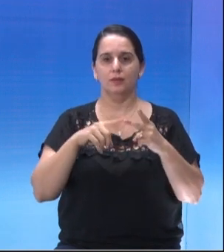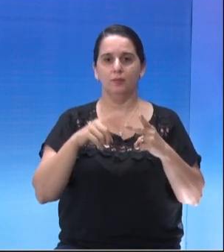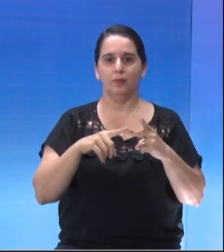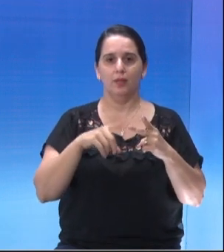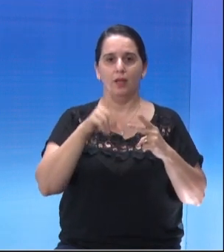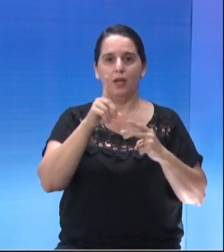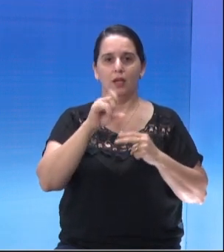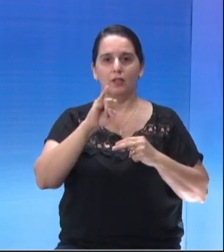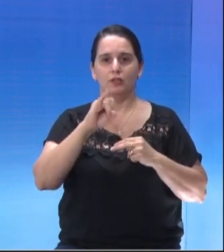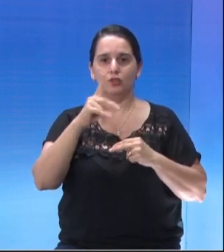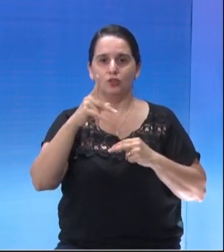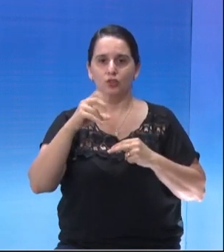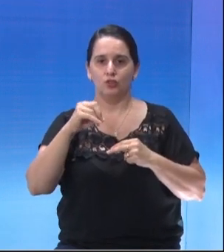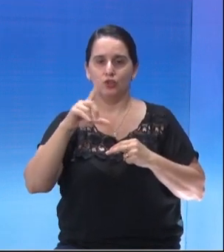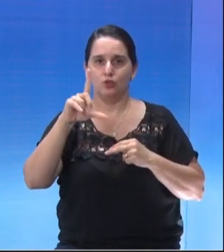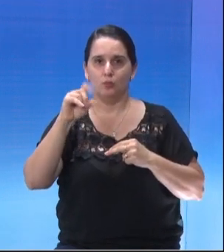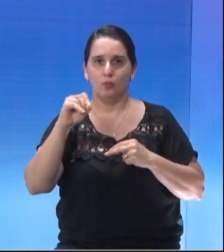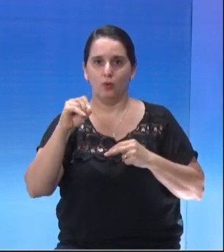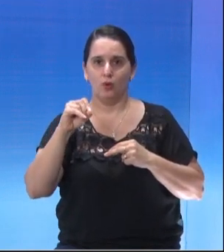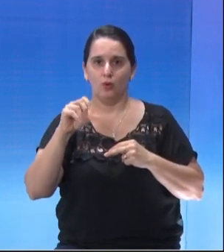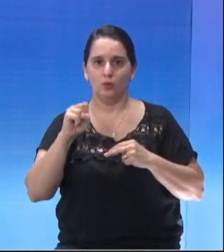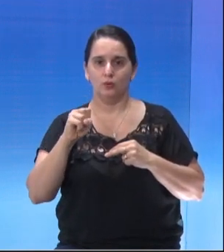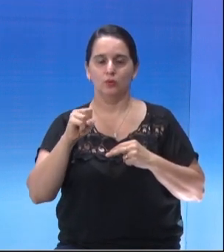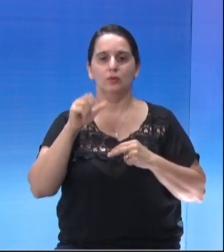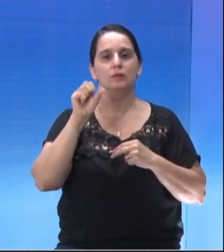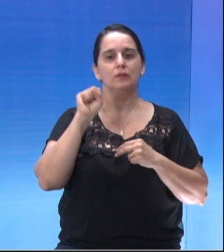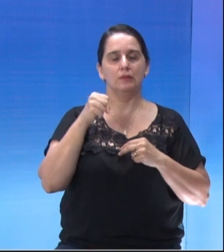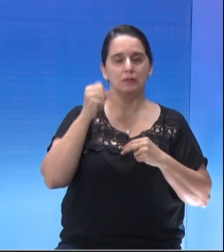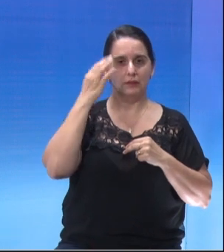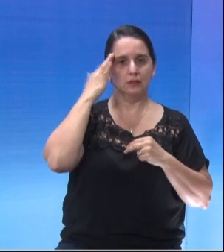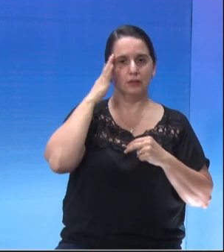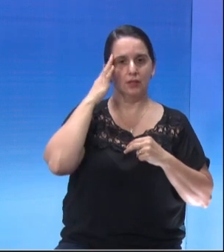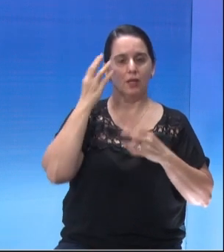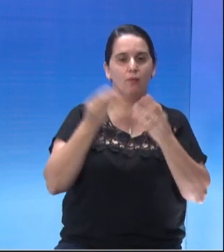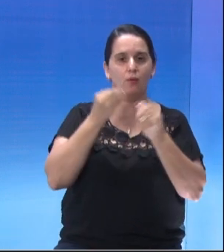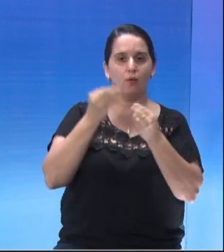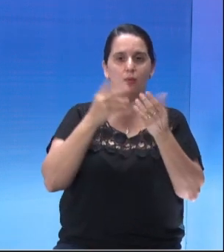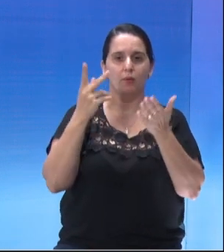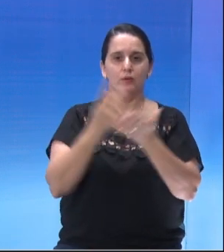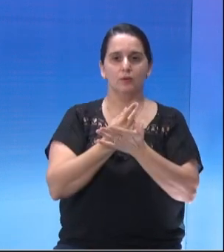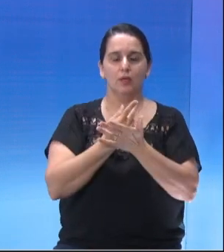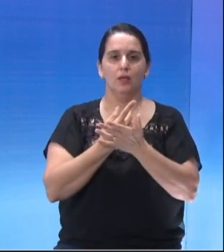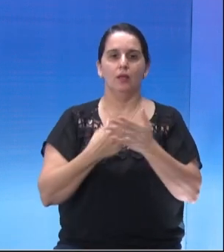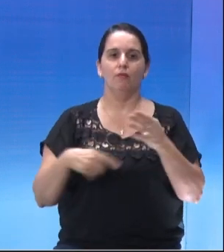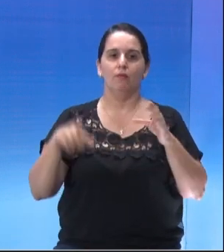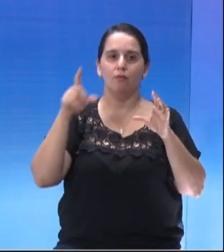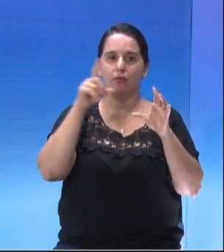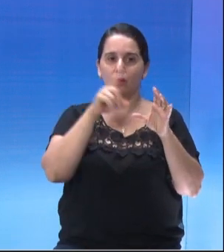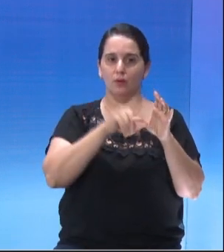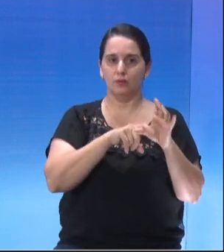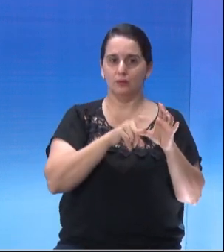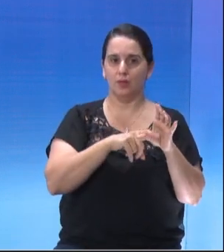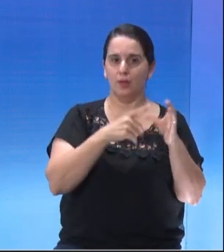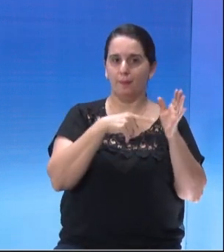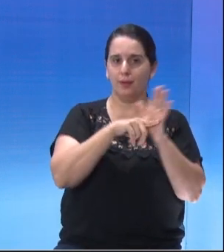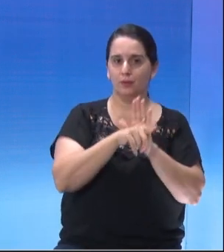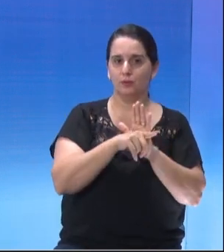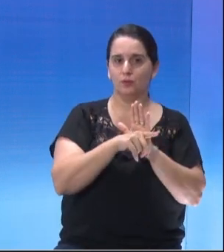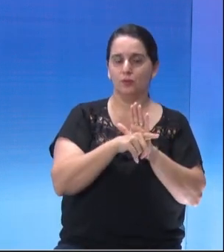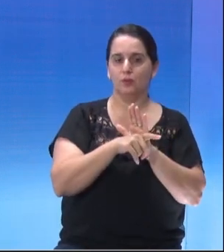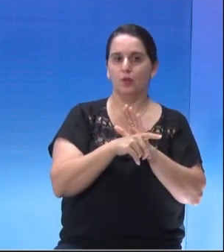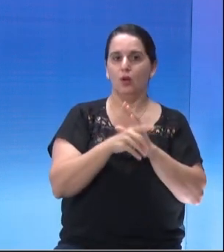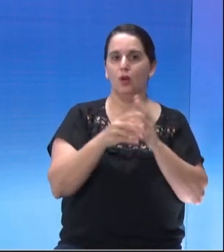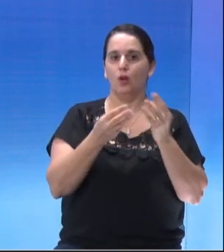dipolos. Ok, então, agora que nós sabemos o comportamento dessa molécula, nós podemos voltar para a situação